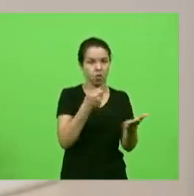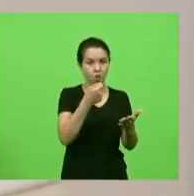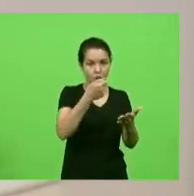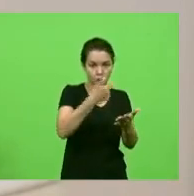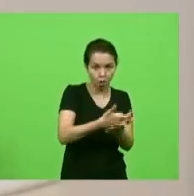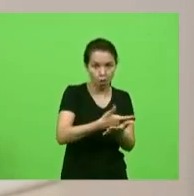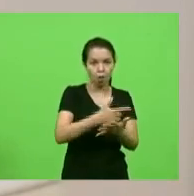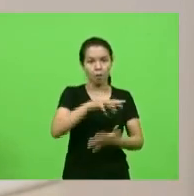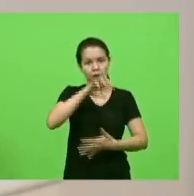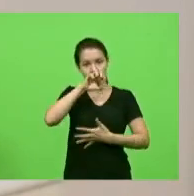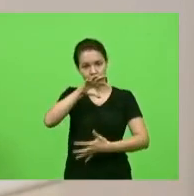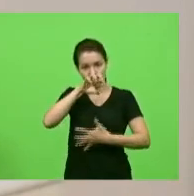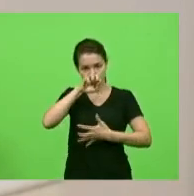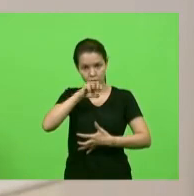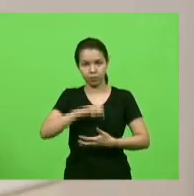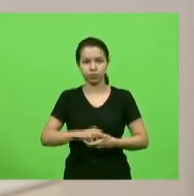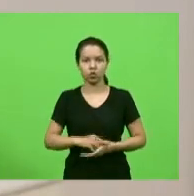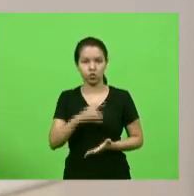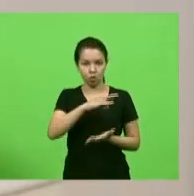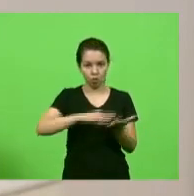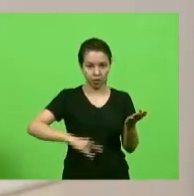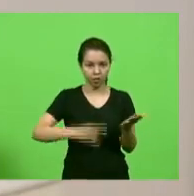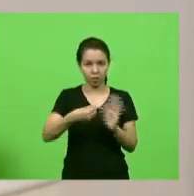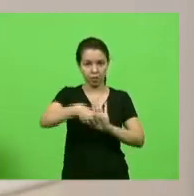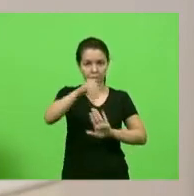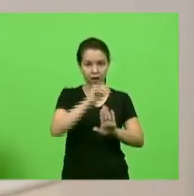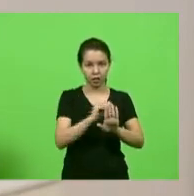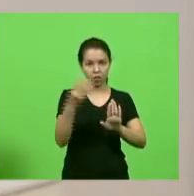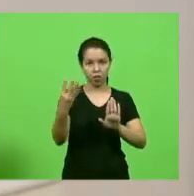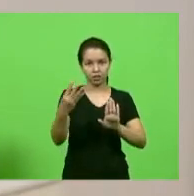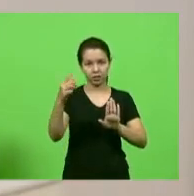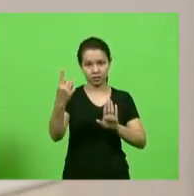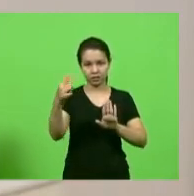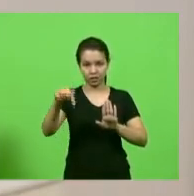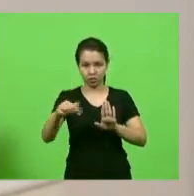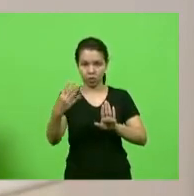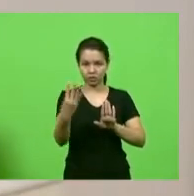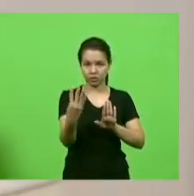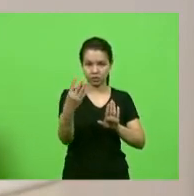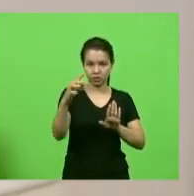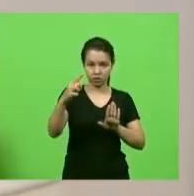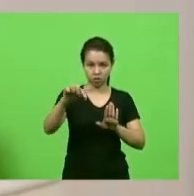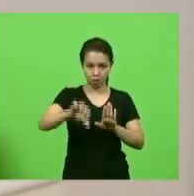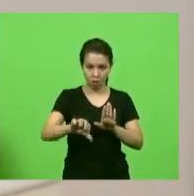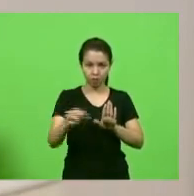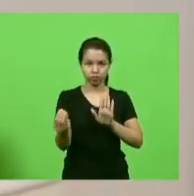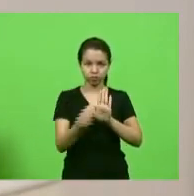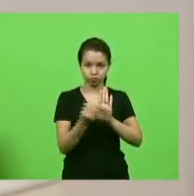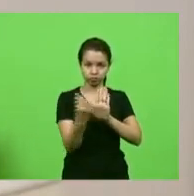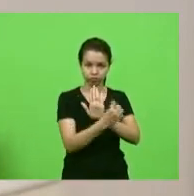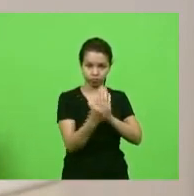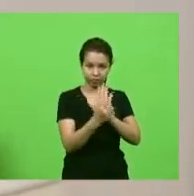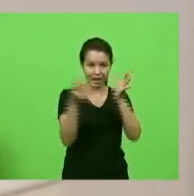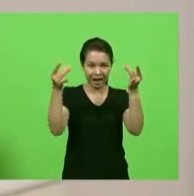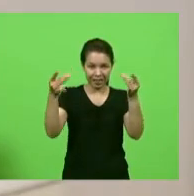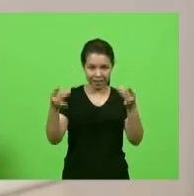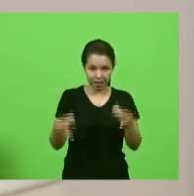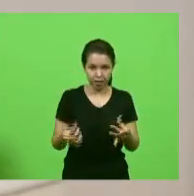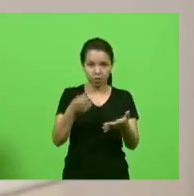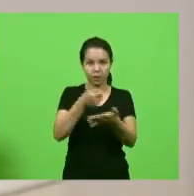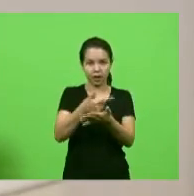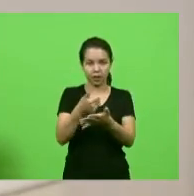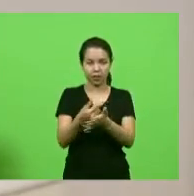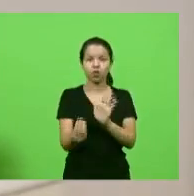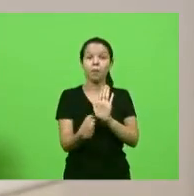Os documentos de página 417 e 419, denominados detalhes pagamento, demonstram que os